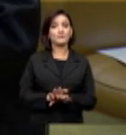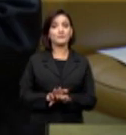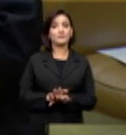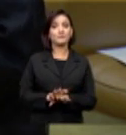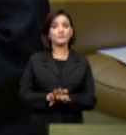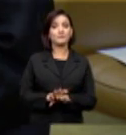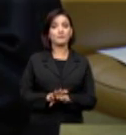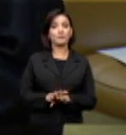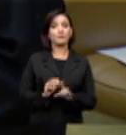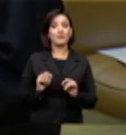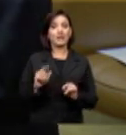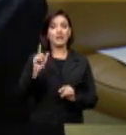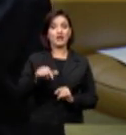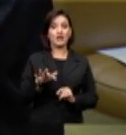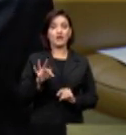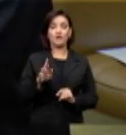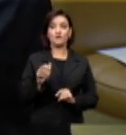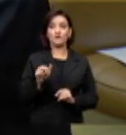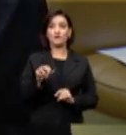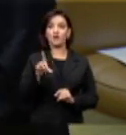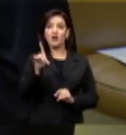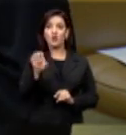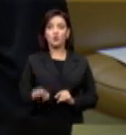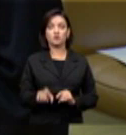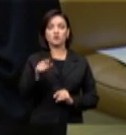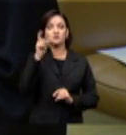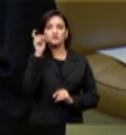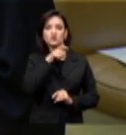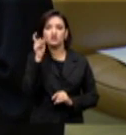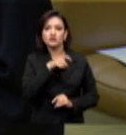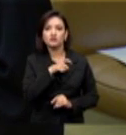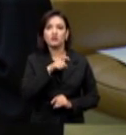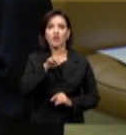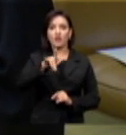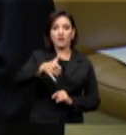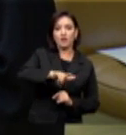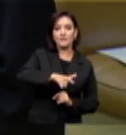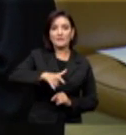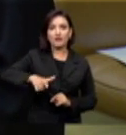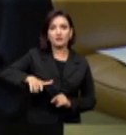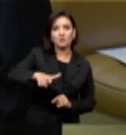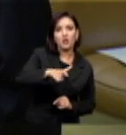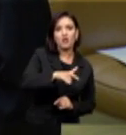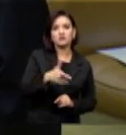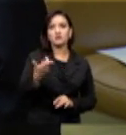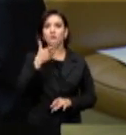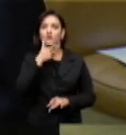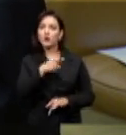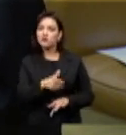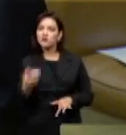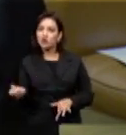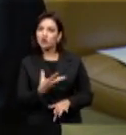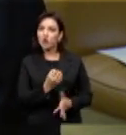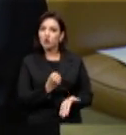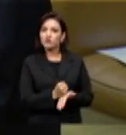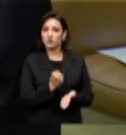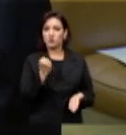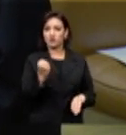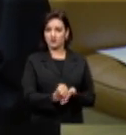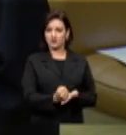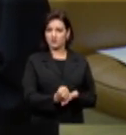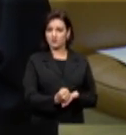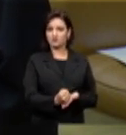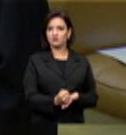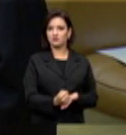de uma fraude, de uma simulada manipulação destinada à realização de novos contratos, é isso que se